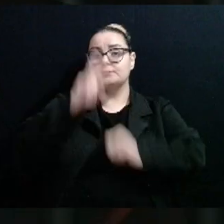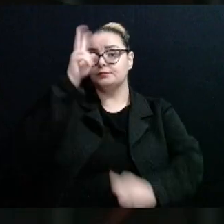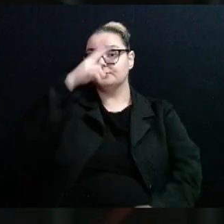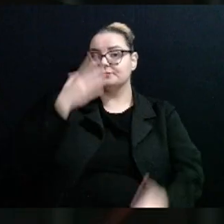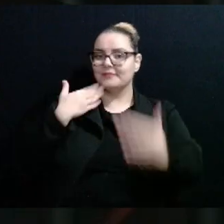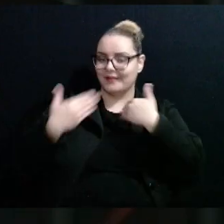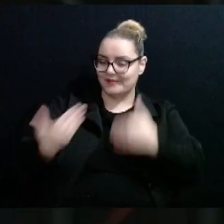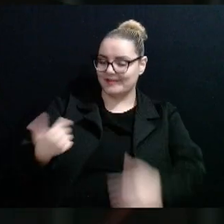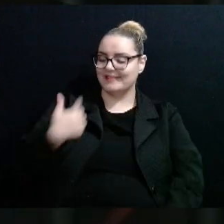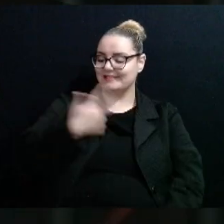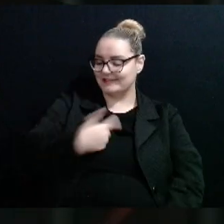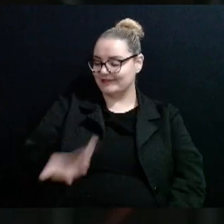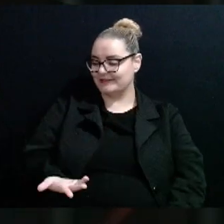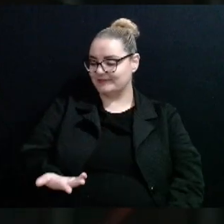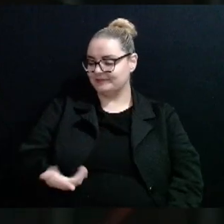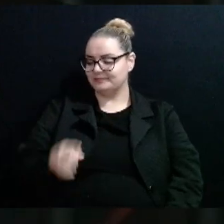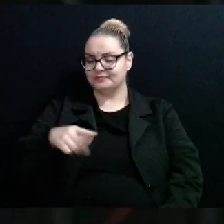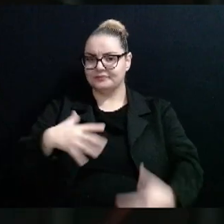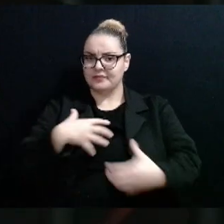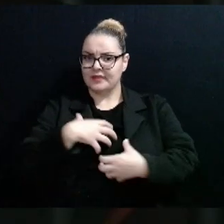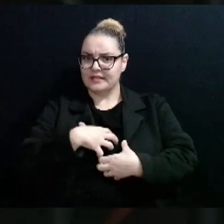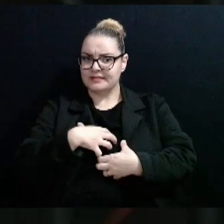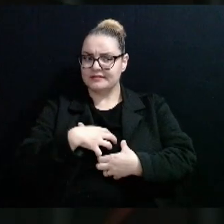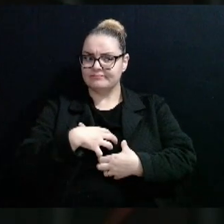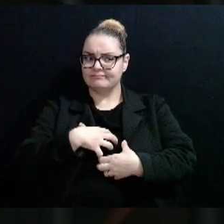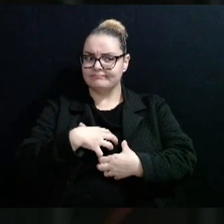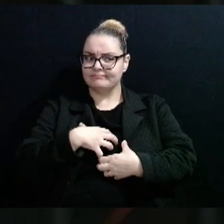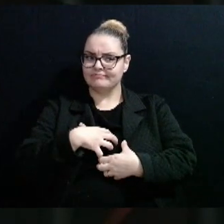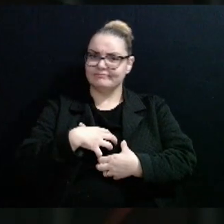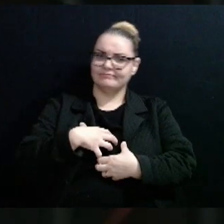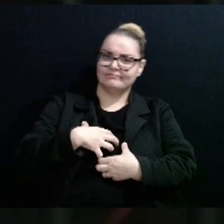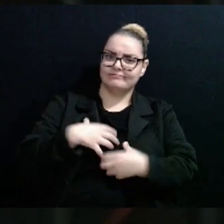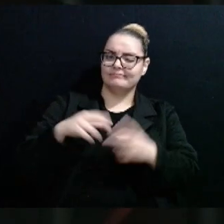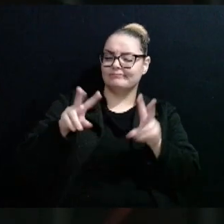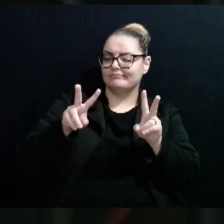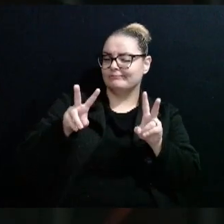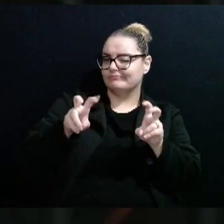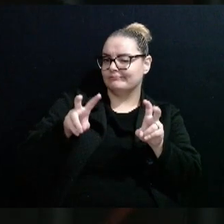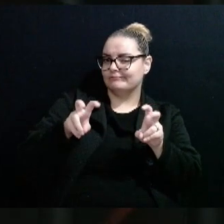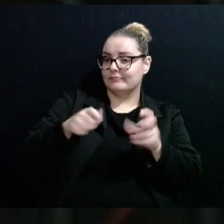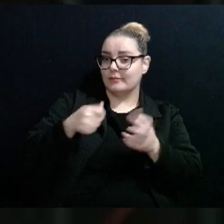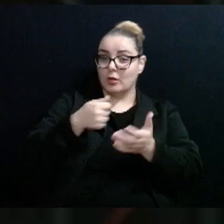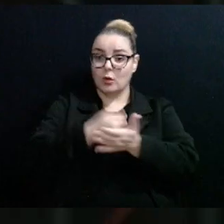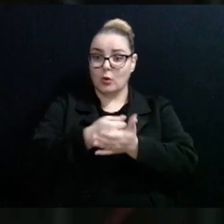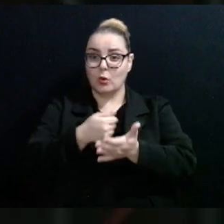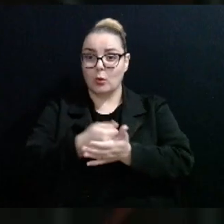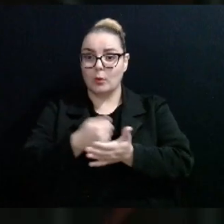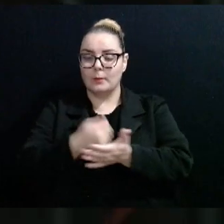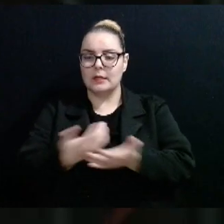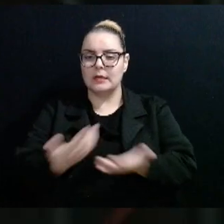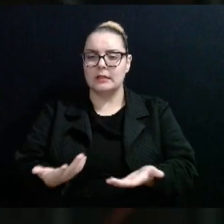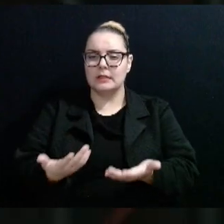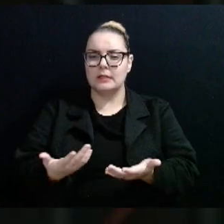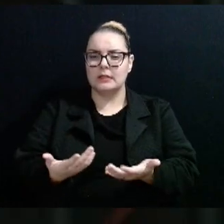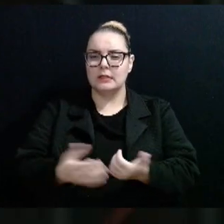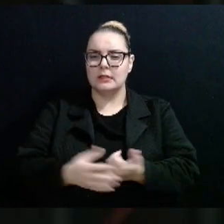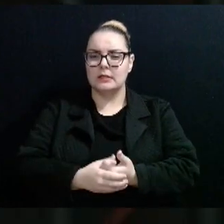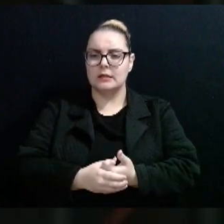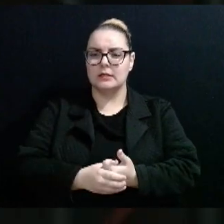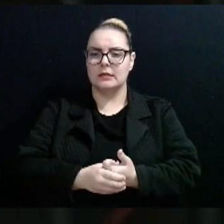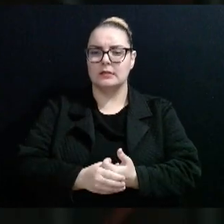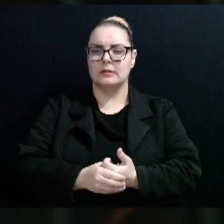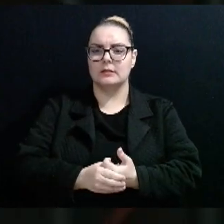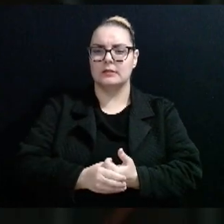já se sentiu entre aspas, obrigação, né? Já teve que inserir